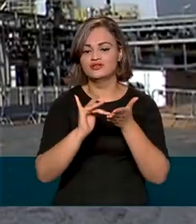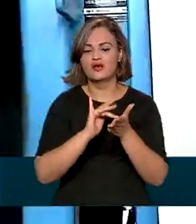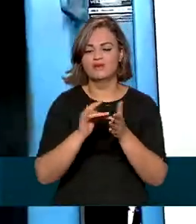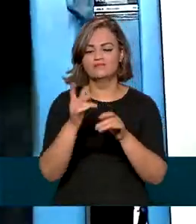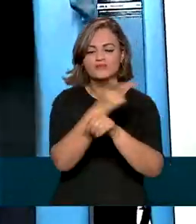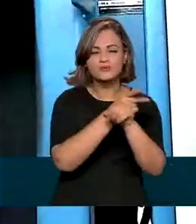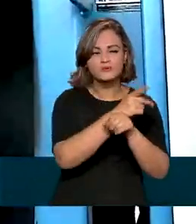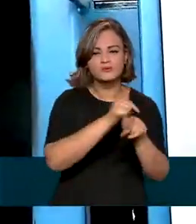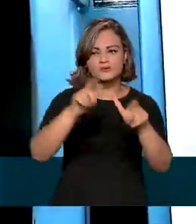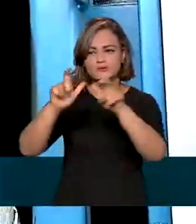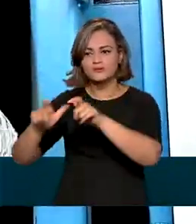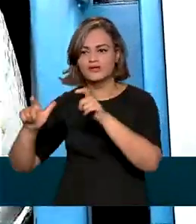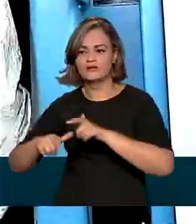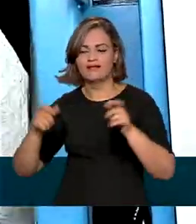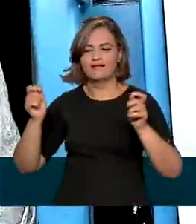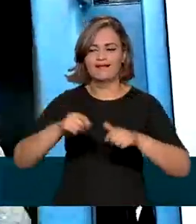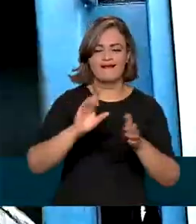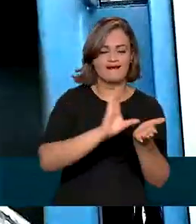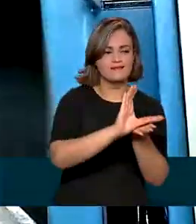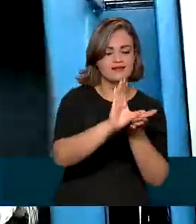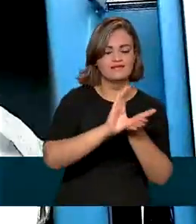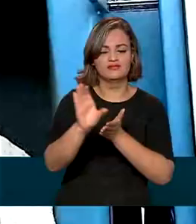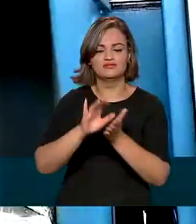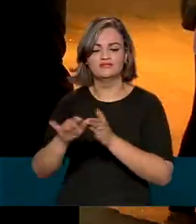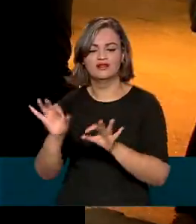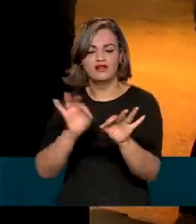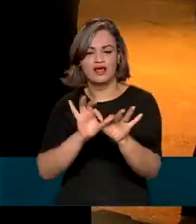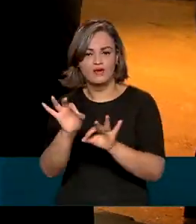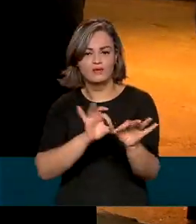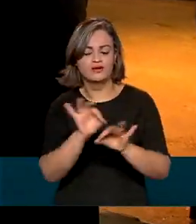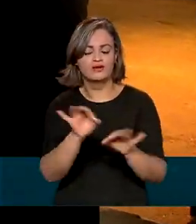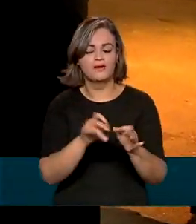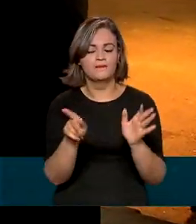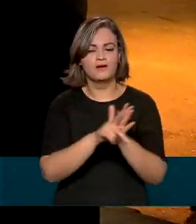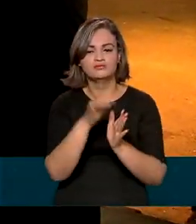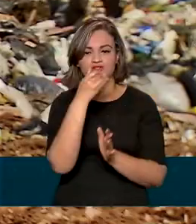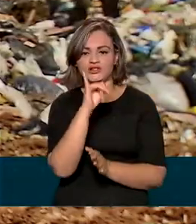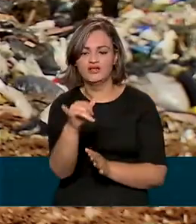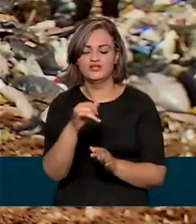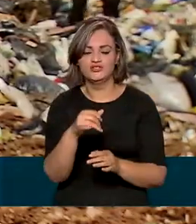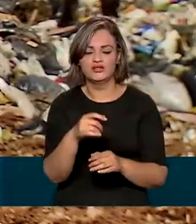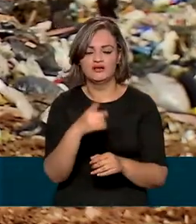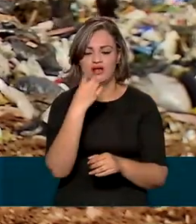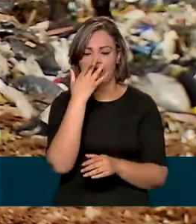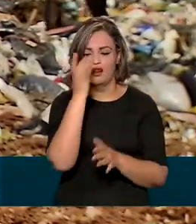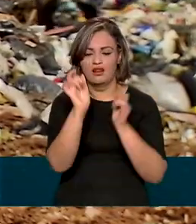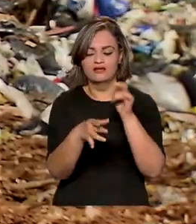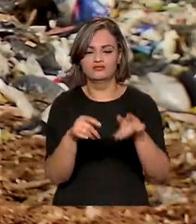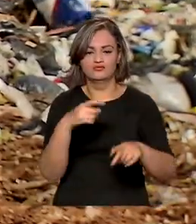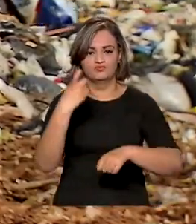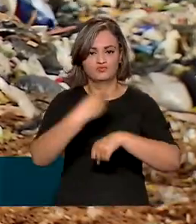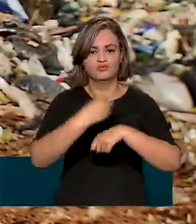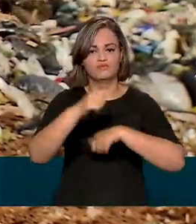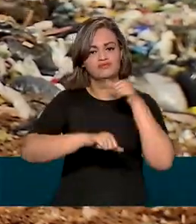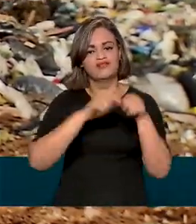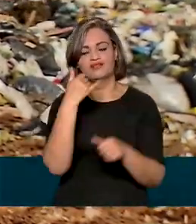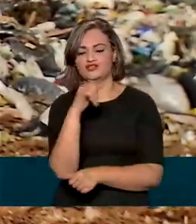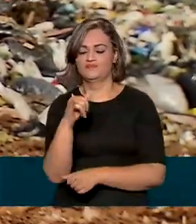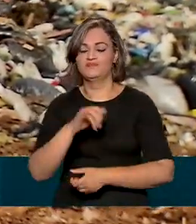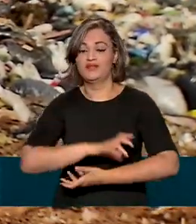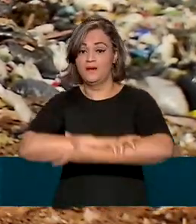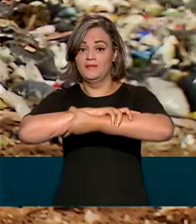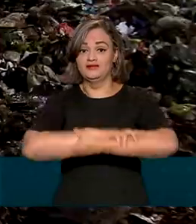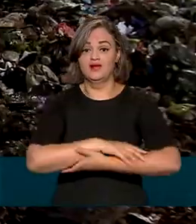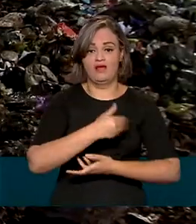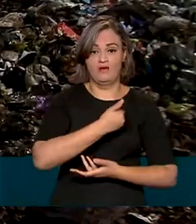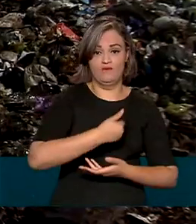regiões com maior potencial para investimentos em recuperação energética de resíduos sólidos. A parceria entre poder